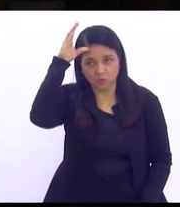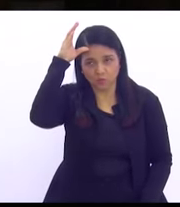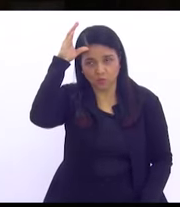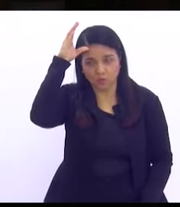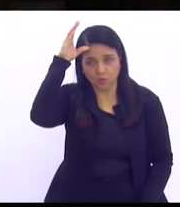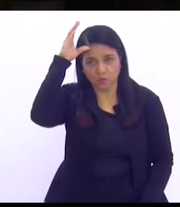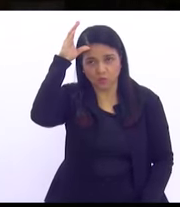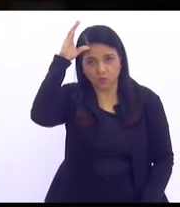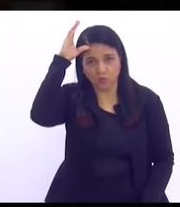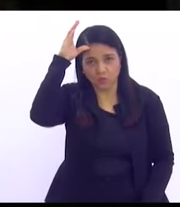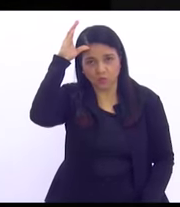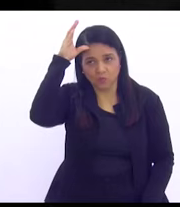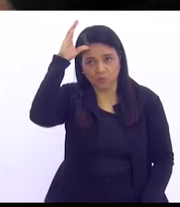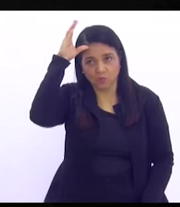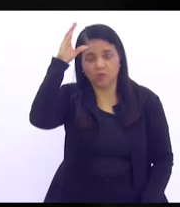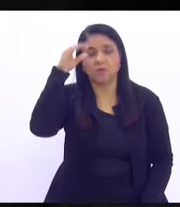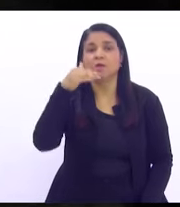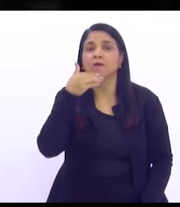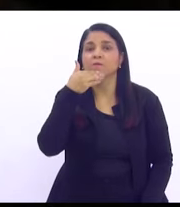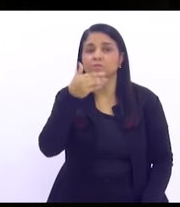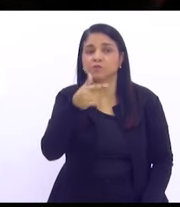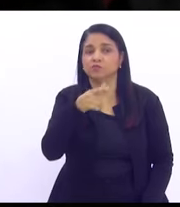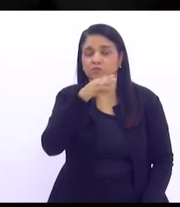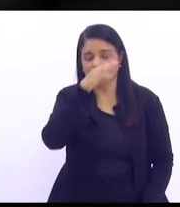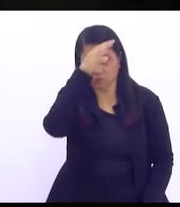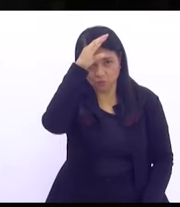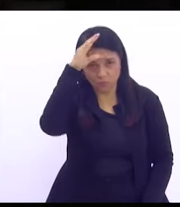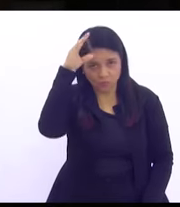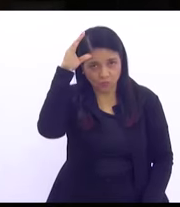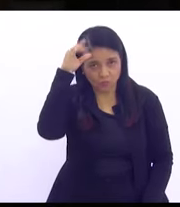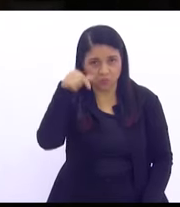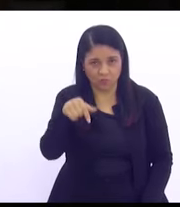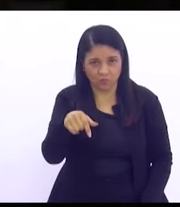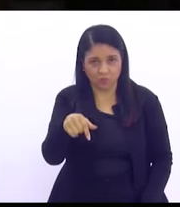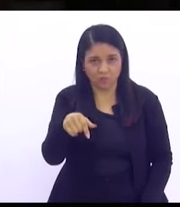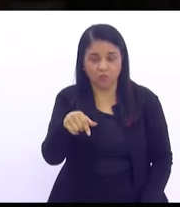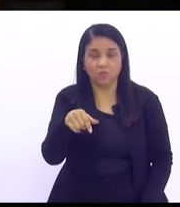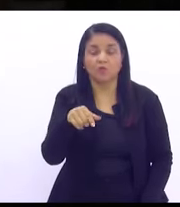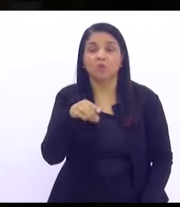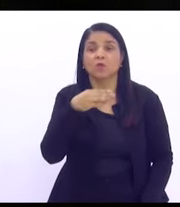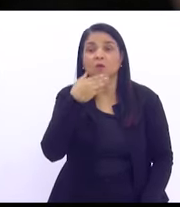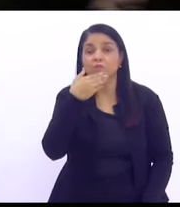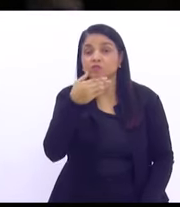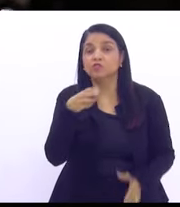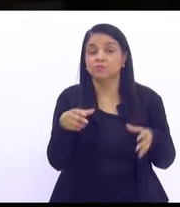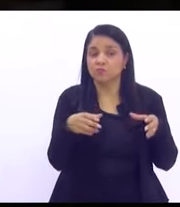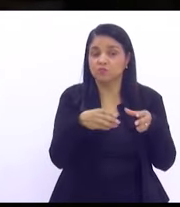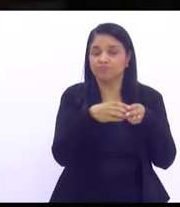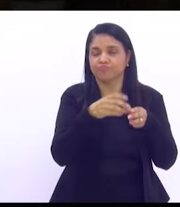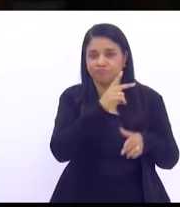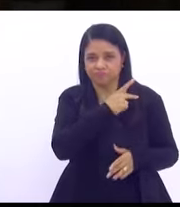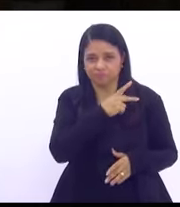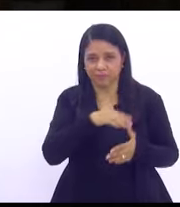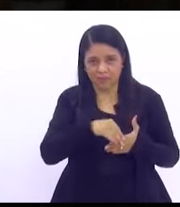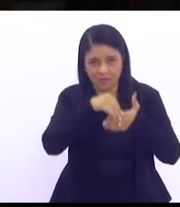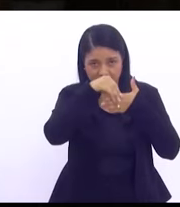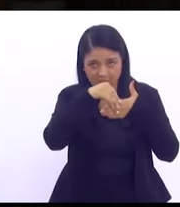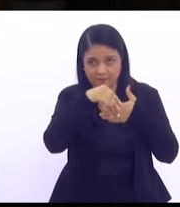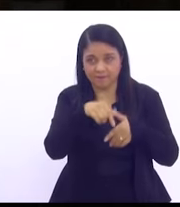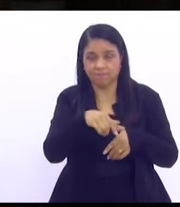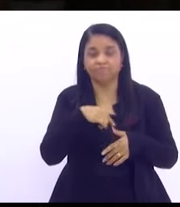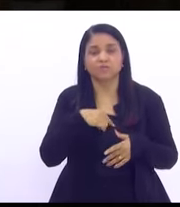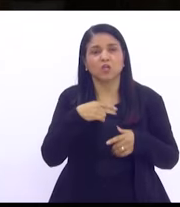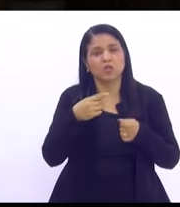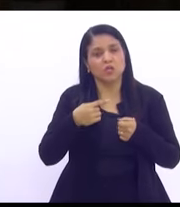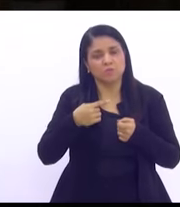presidente, pedindo ao senhor para que nós possamos ir nos 92 municípios, dando todo